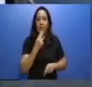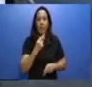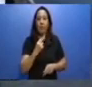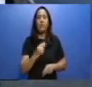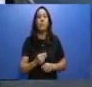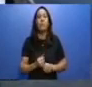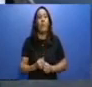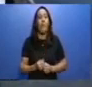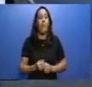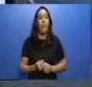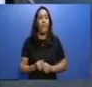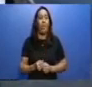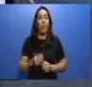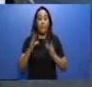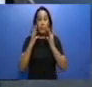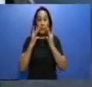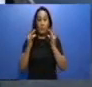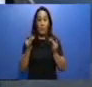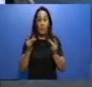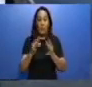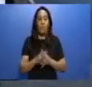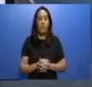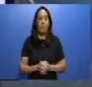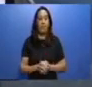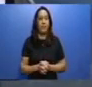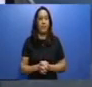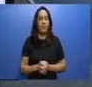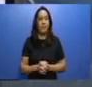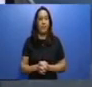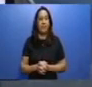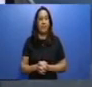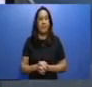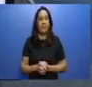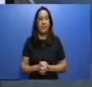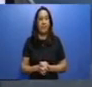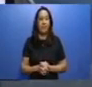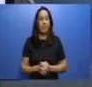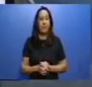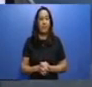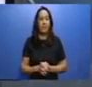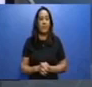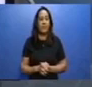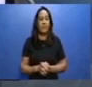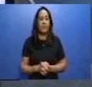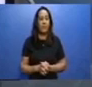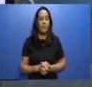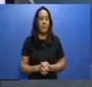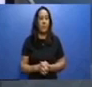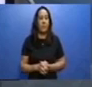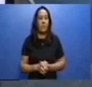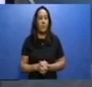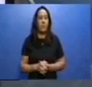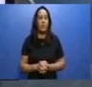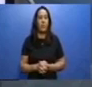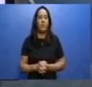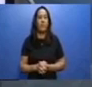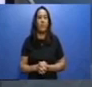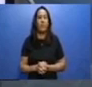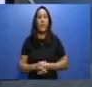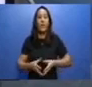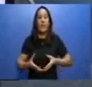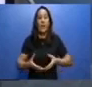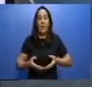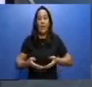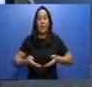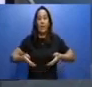vamos observar. Olha aí na apostila de vocês, lá na página 62. Isso aqui é um cesto,